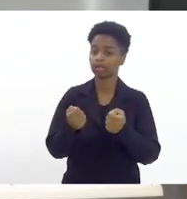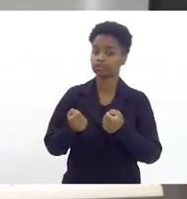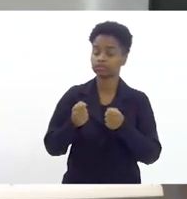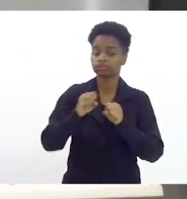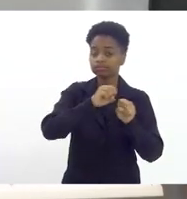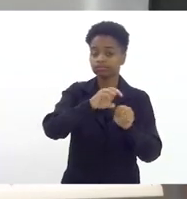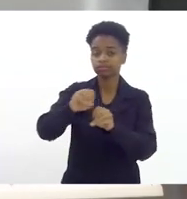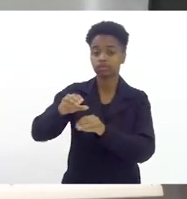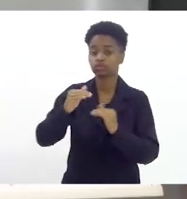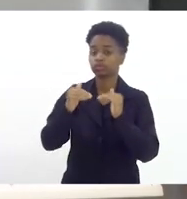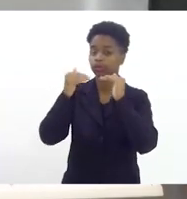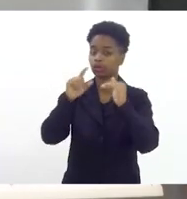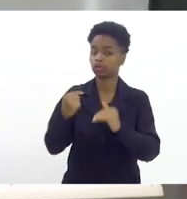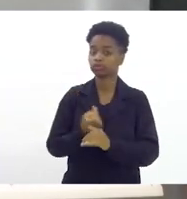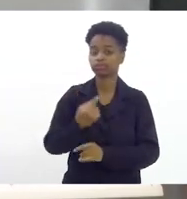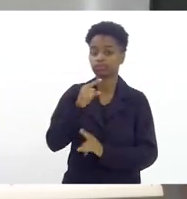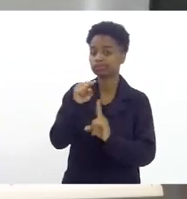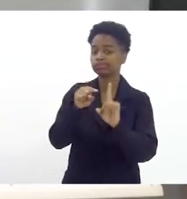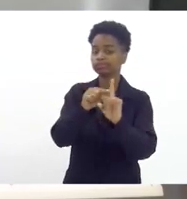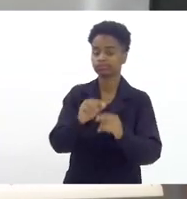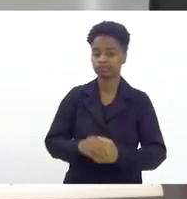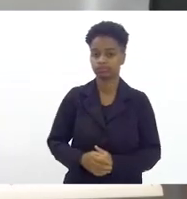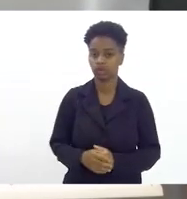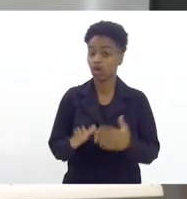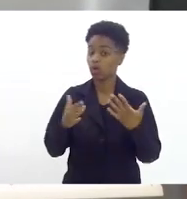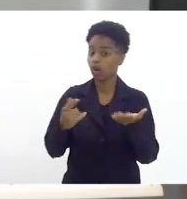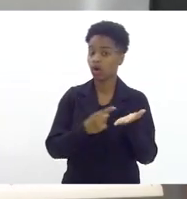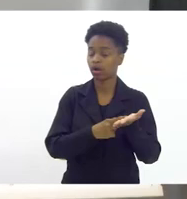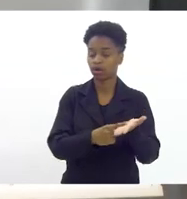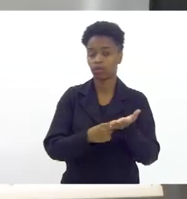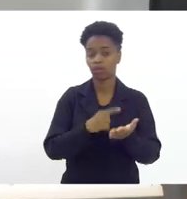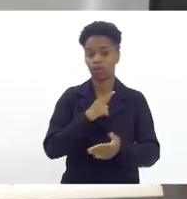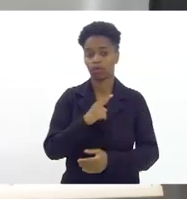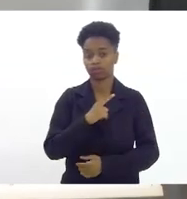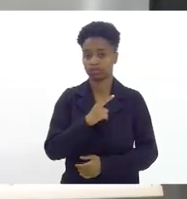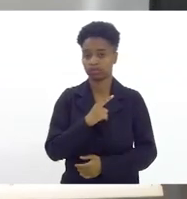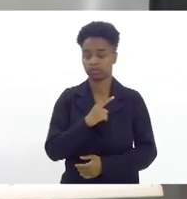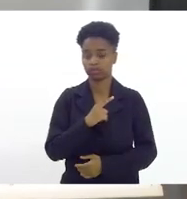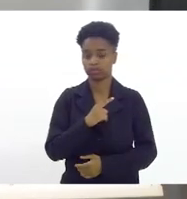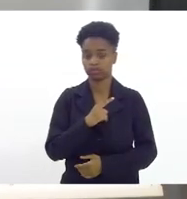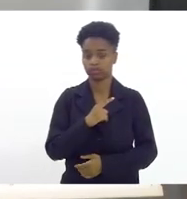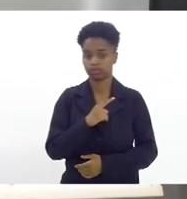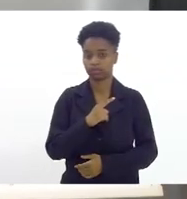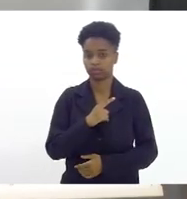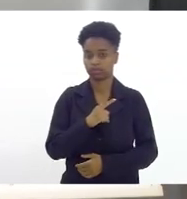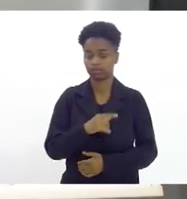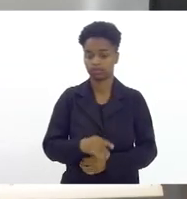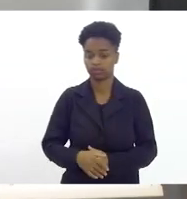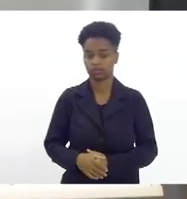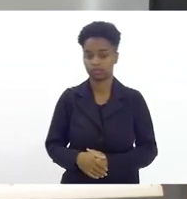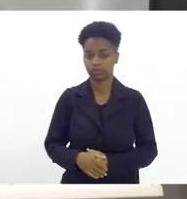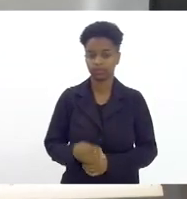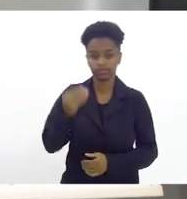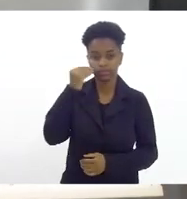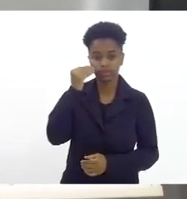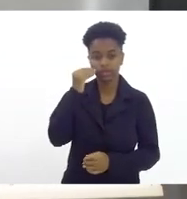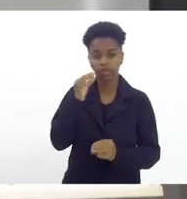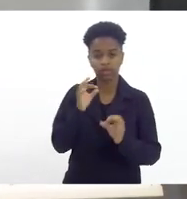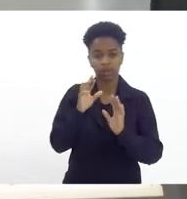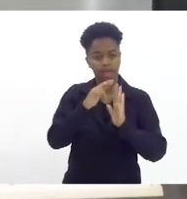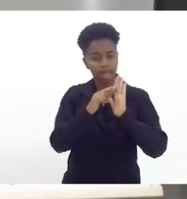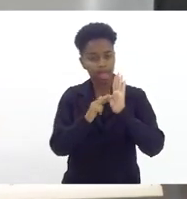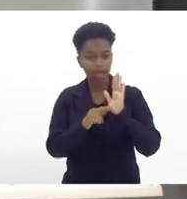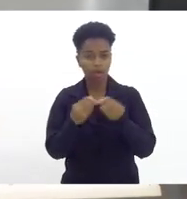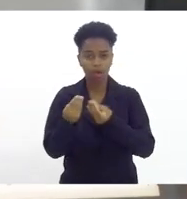que a gente quer perseguir Quais são os acordes que a gente tem no sentido de regulamentares práticas